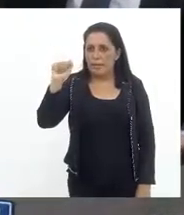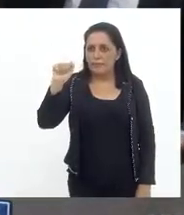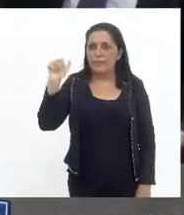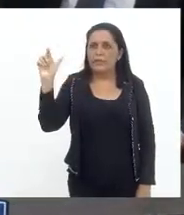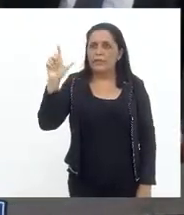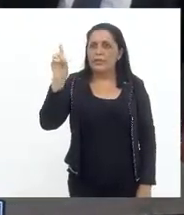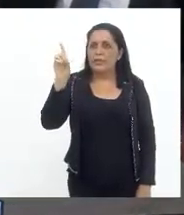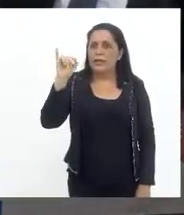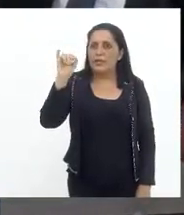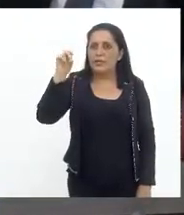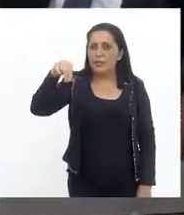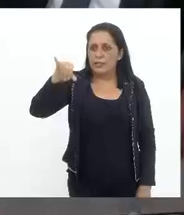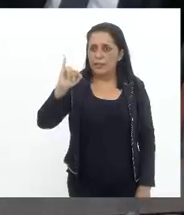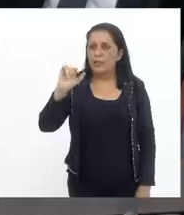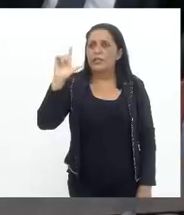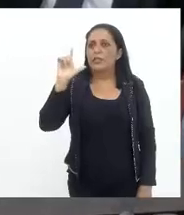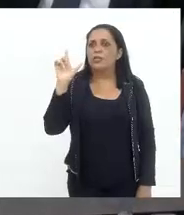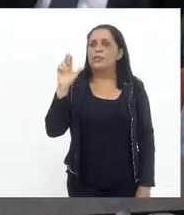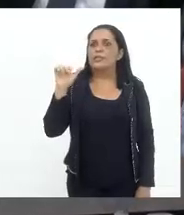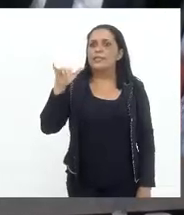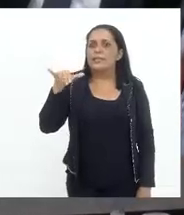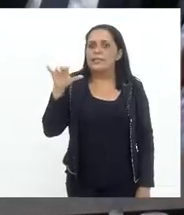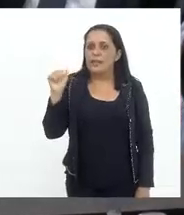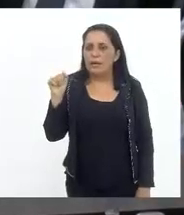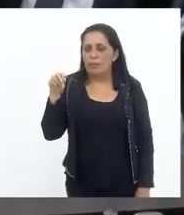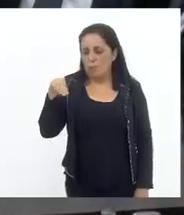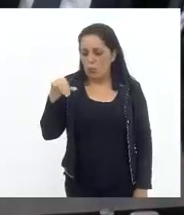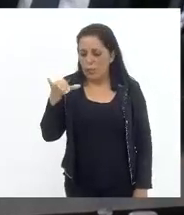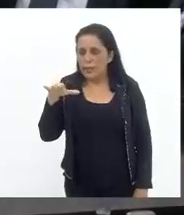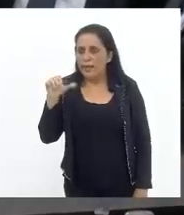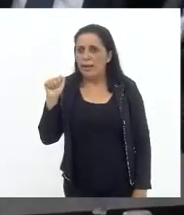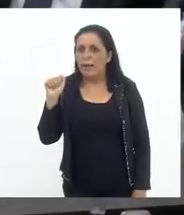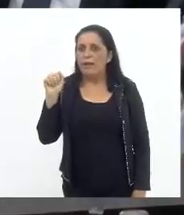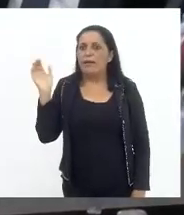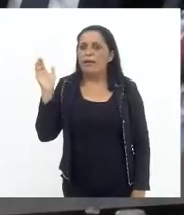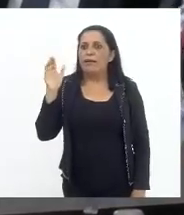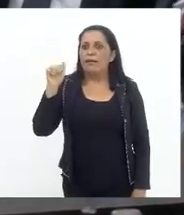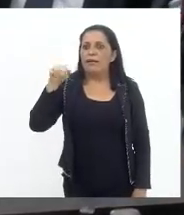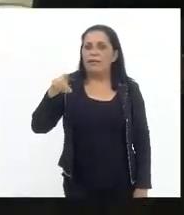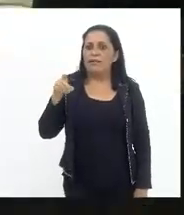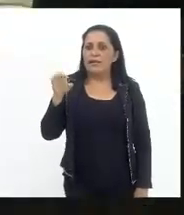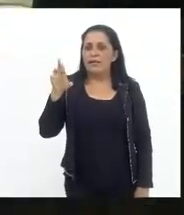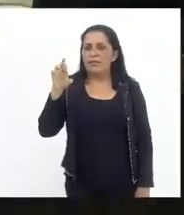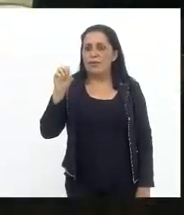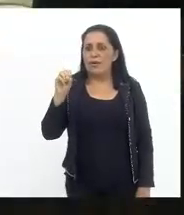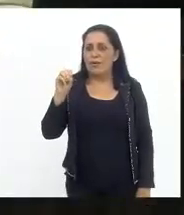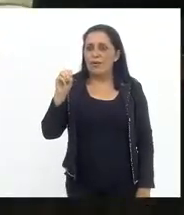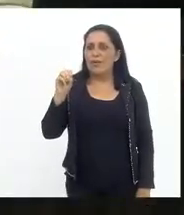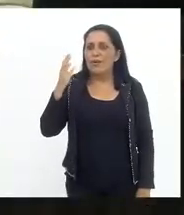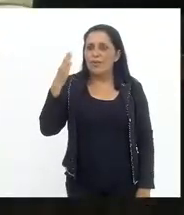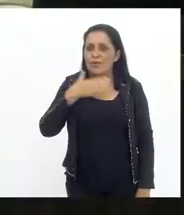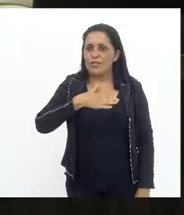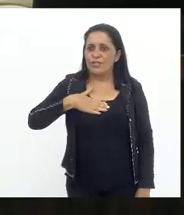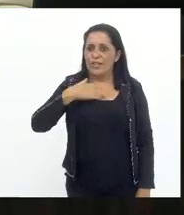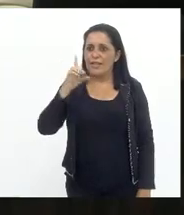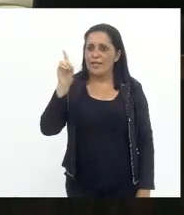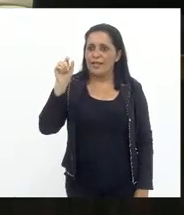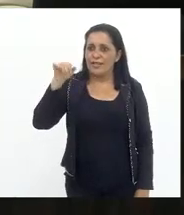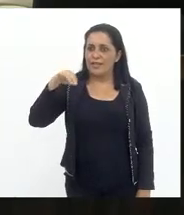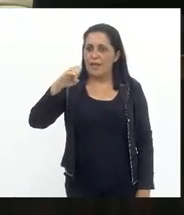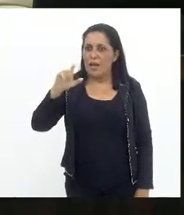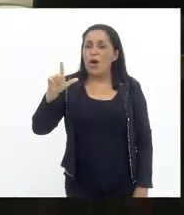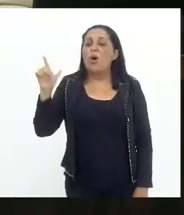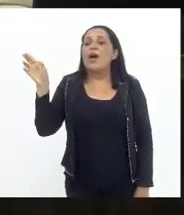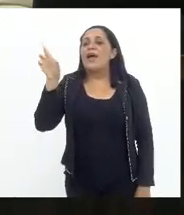Dani... Lucinha, Mônica, Anderson, Daniel Librelon, gostei aí, Daniel. Renata